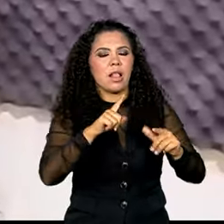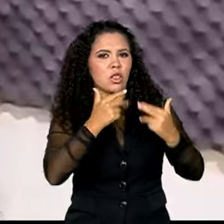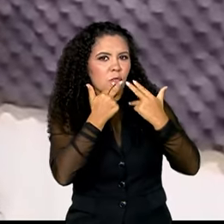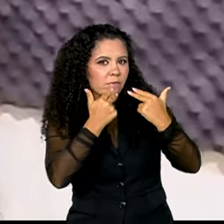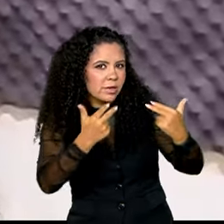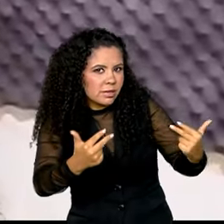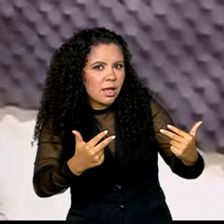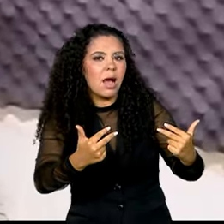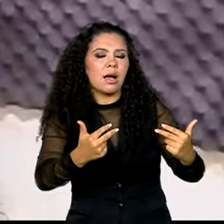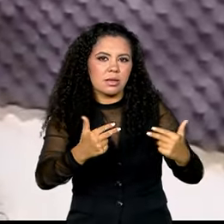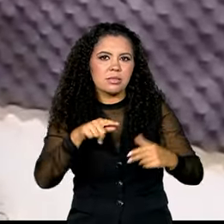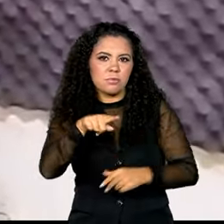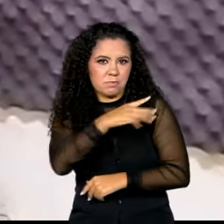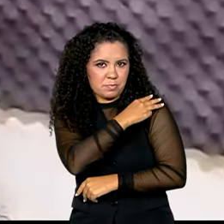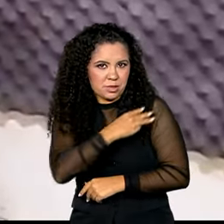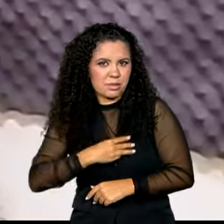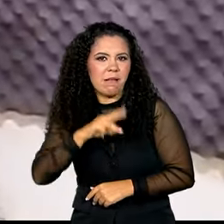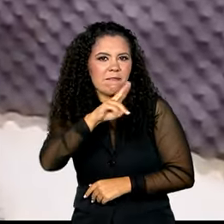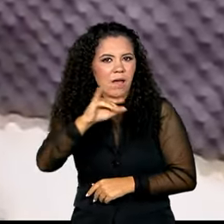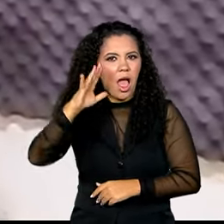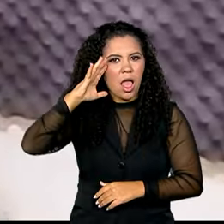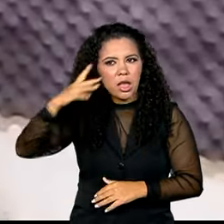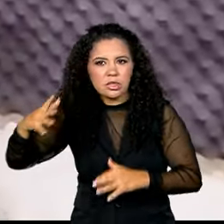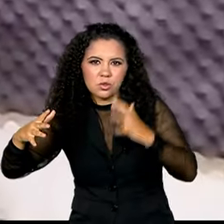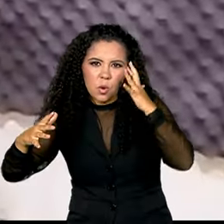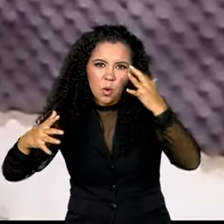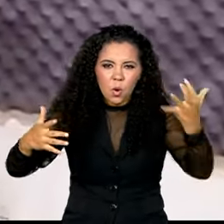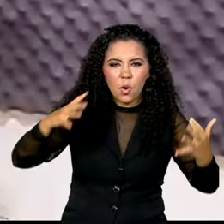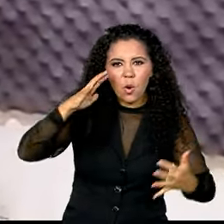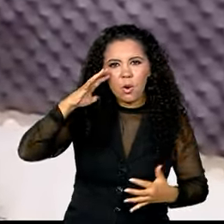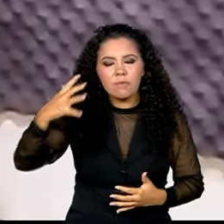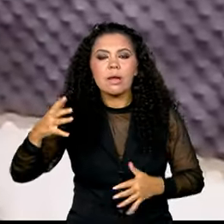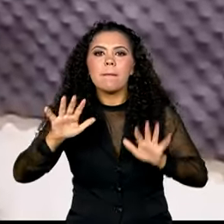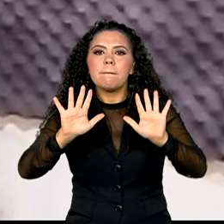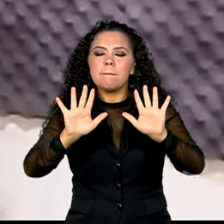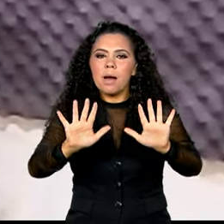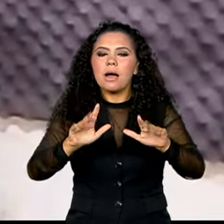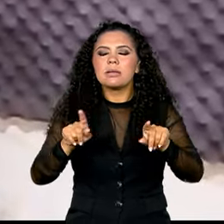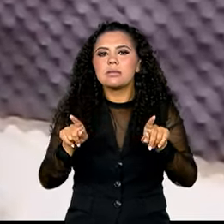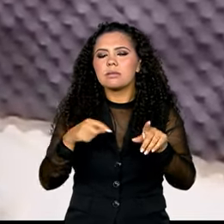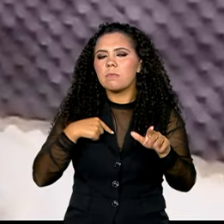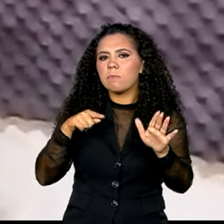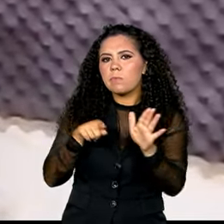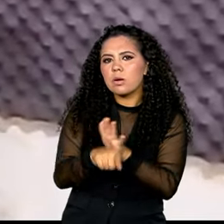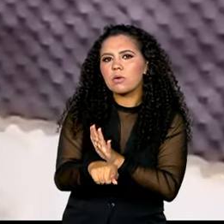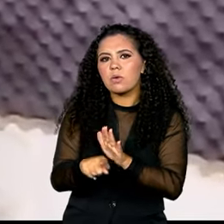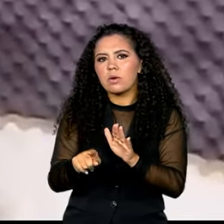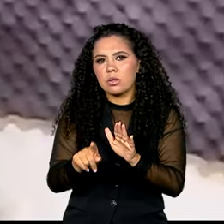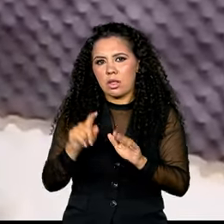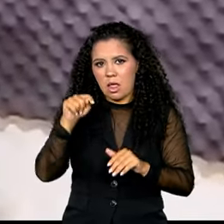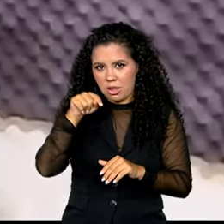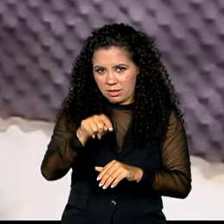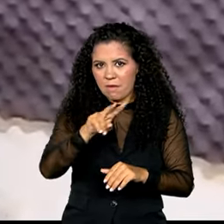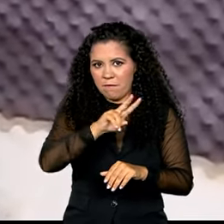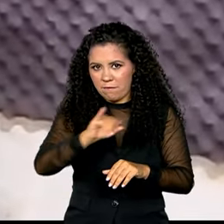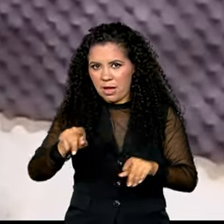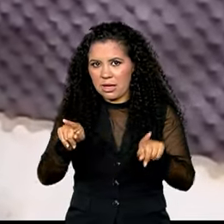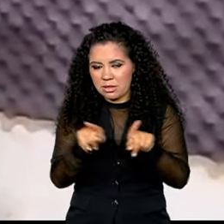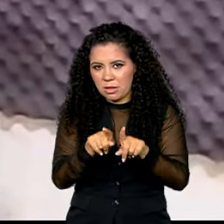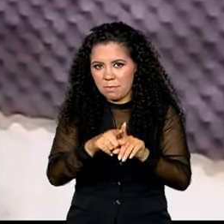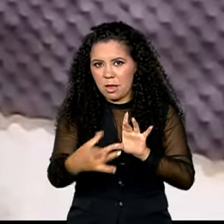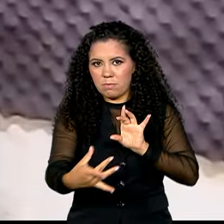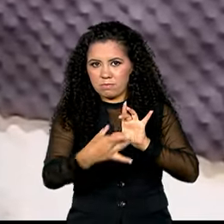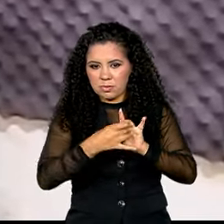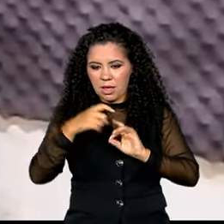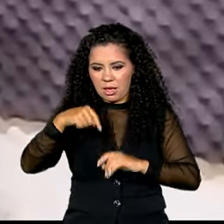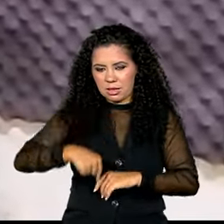poder resolver tudo isso. Essas atividades também será para a nossa Bahia, para a nossa Chapada Diamantina,